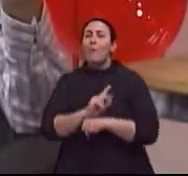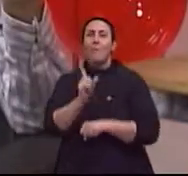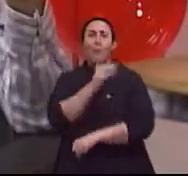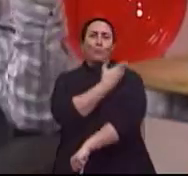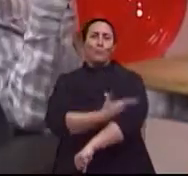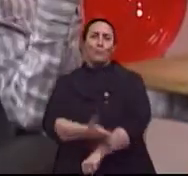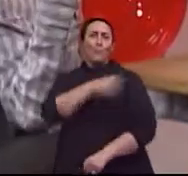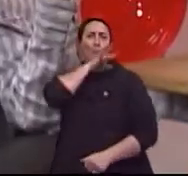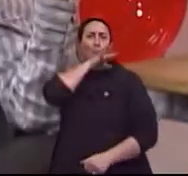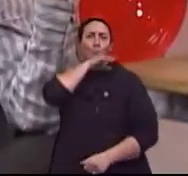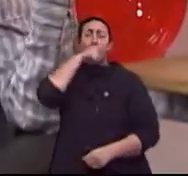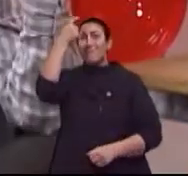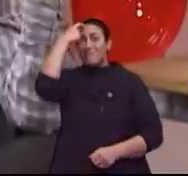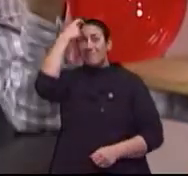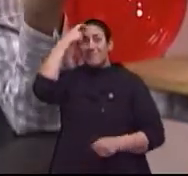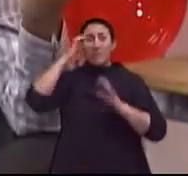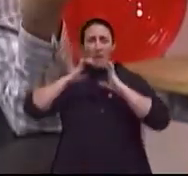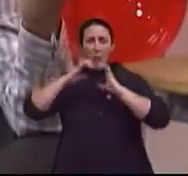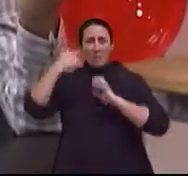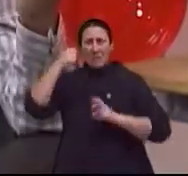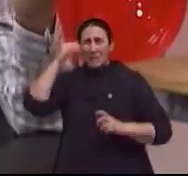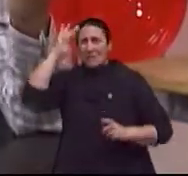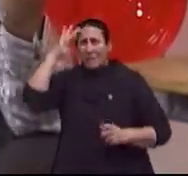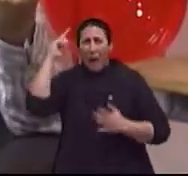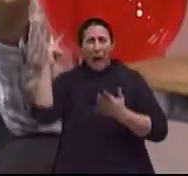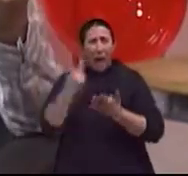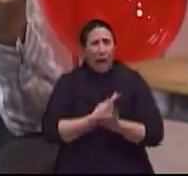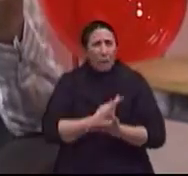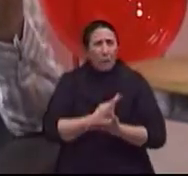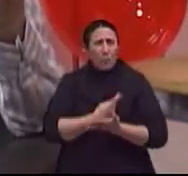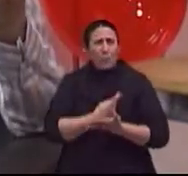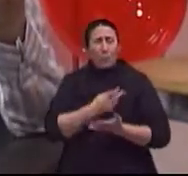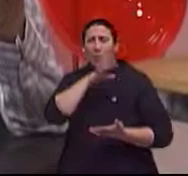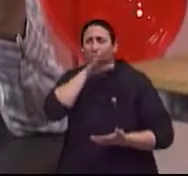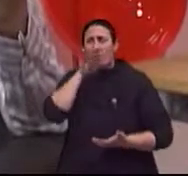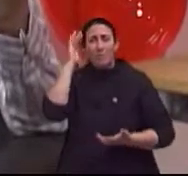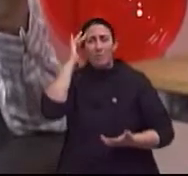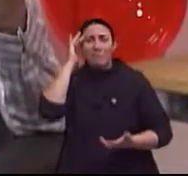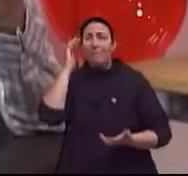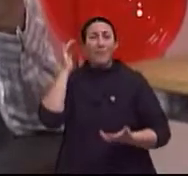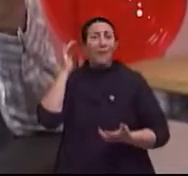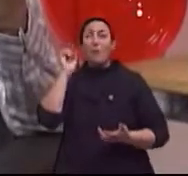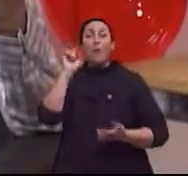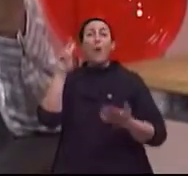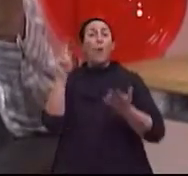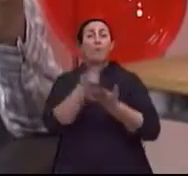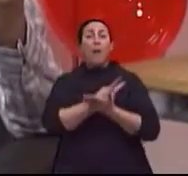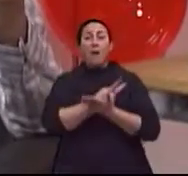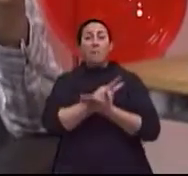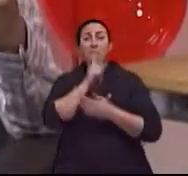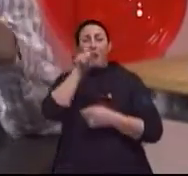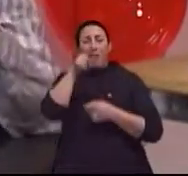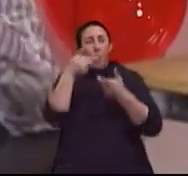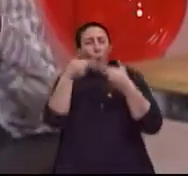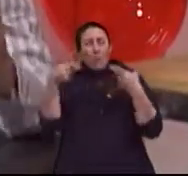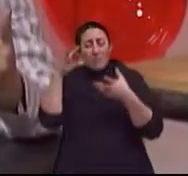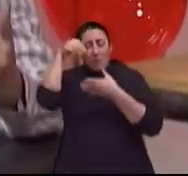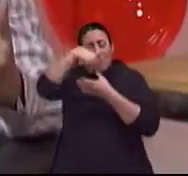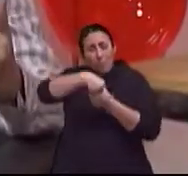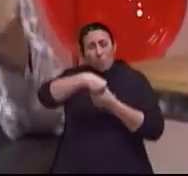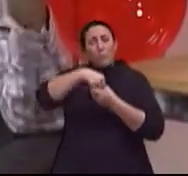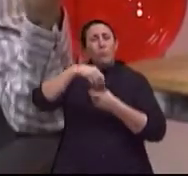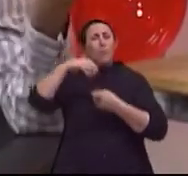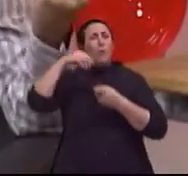Ensinar, claro, o cérebro a escutar mal e a entender mal, porque isso vai fazendo com que pedaços lá que eram responsáveis por